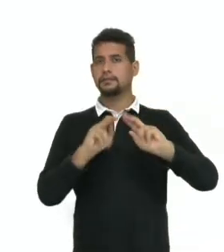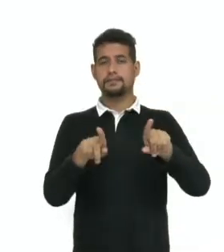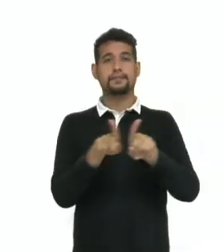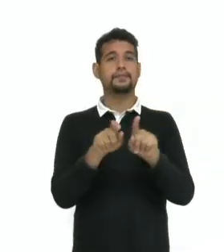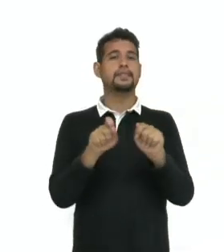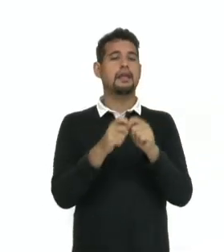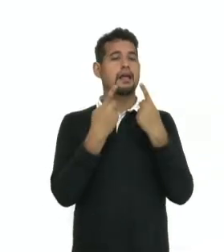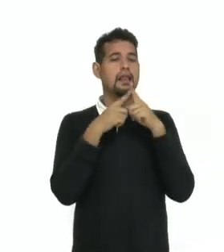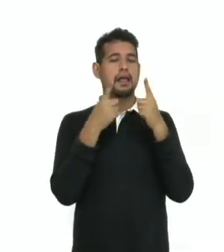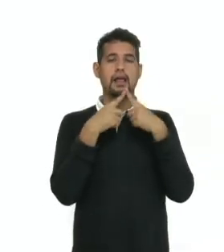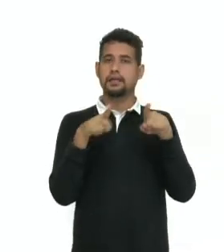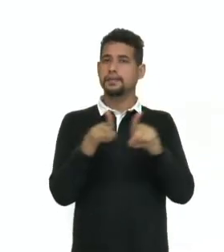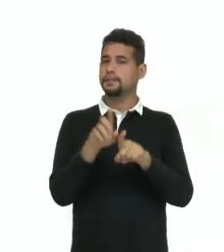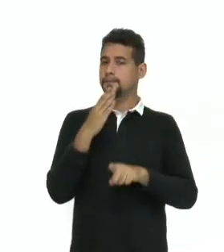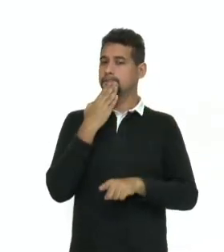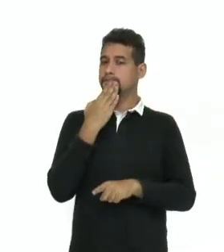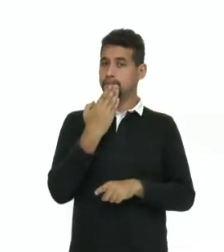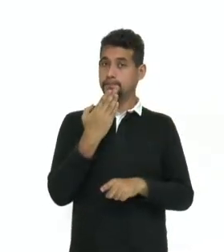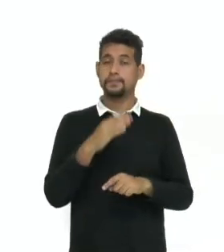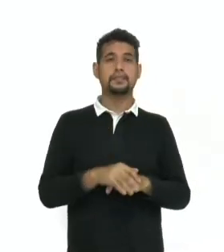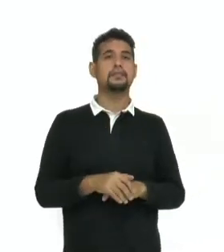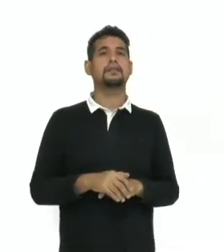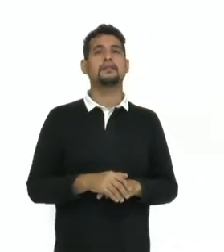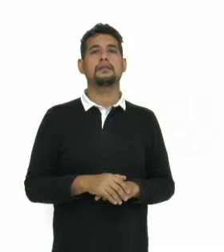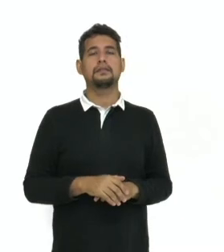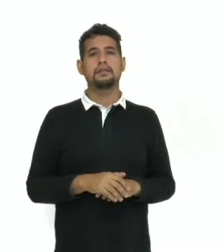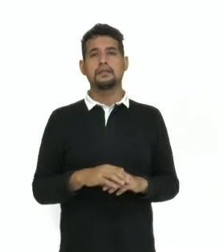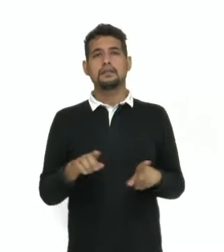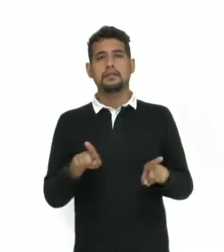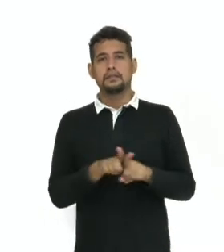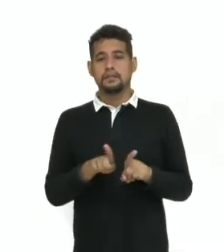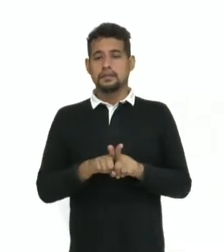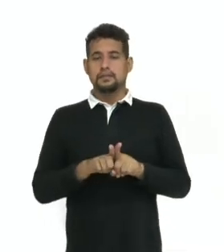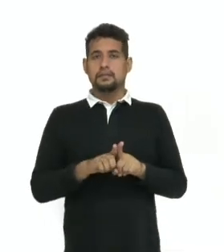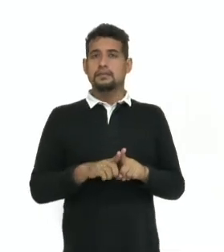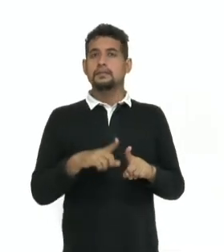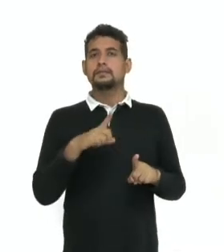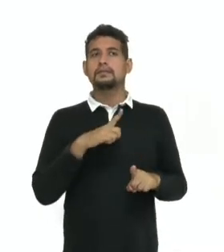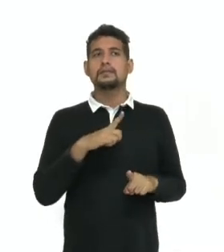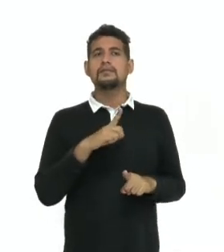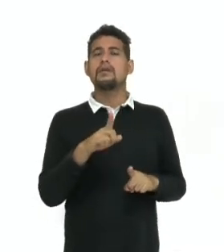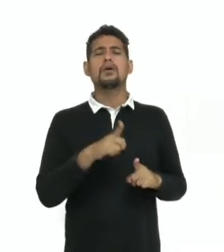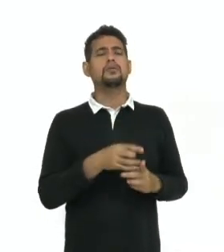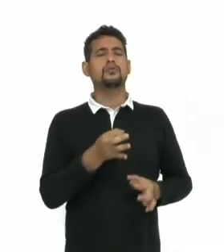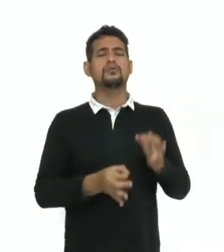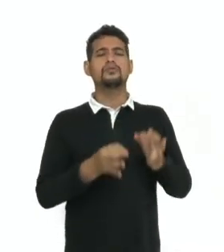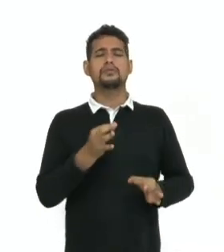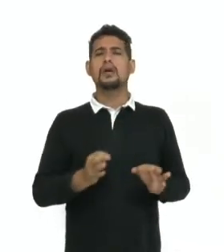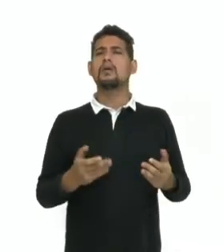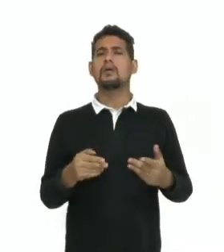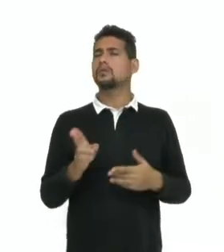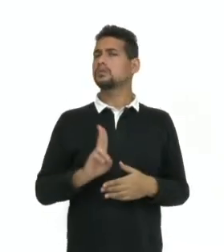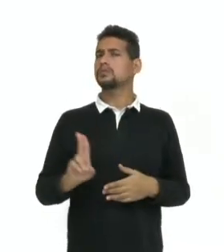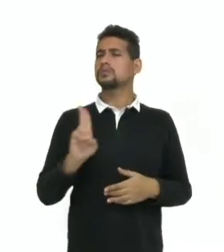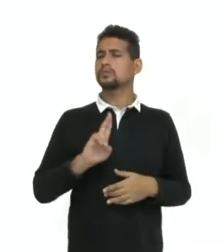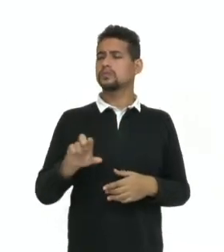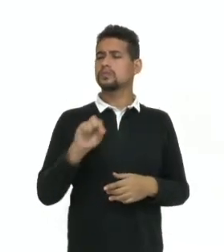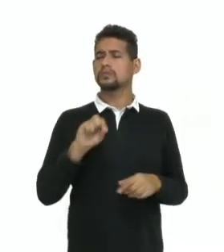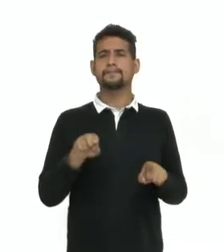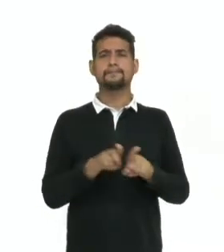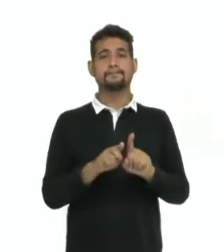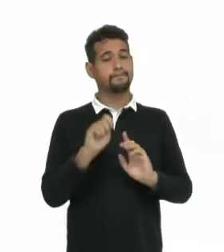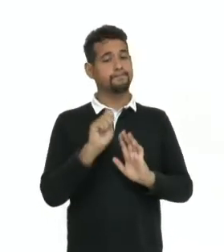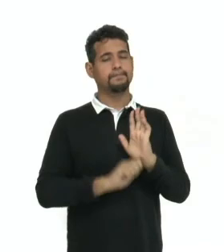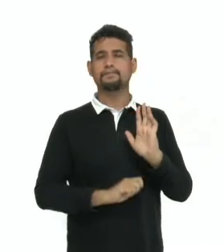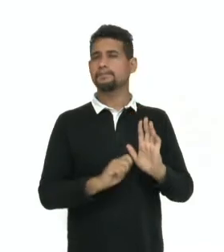fazer a reclamação e a solicitação vocês vão oferecer uma justificativa usando, de preferência,